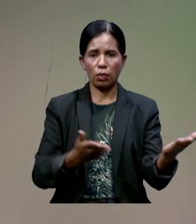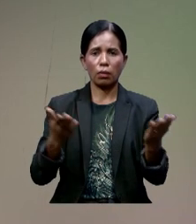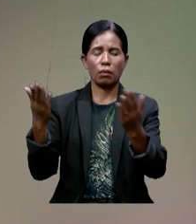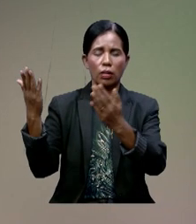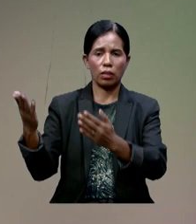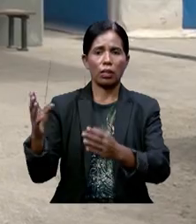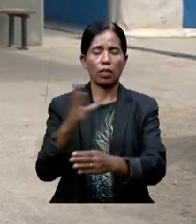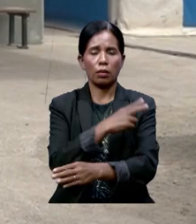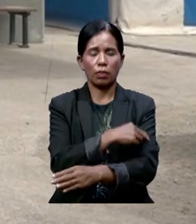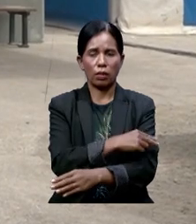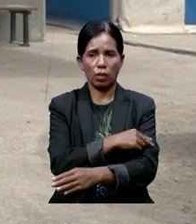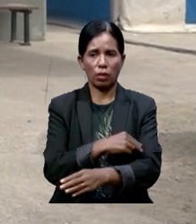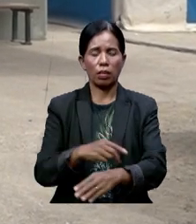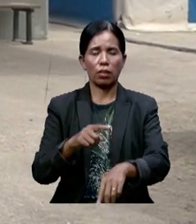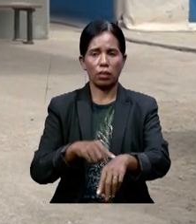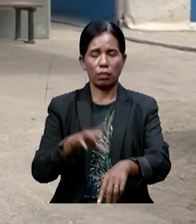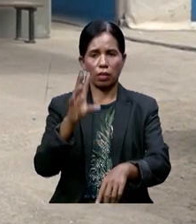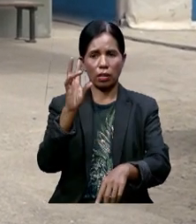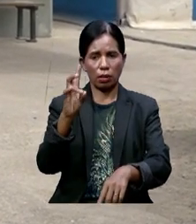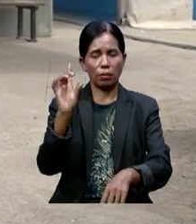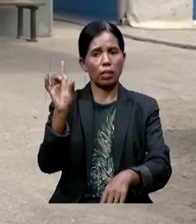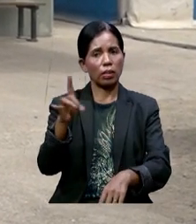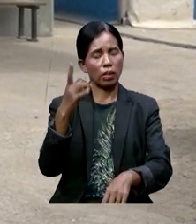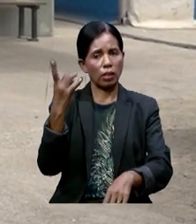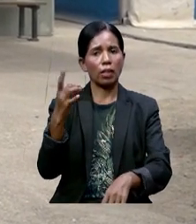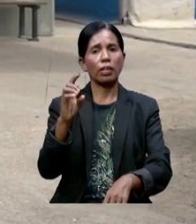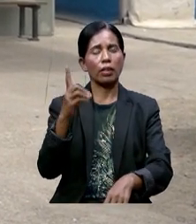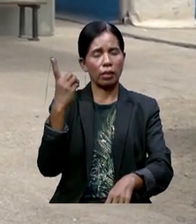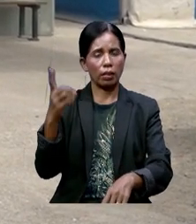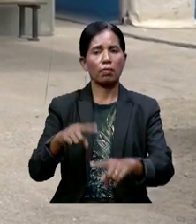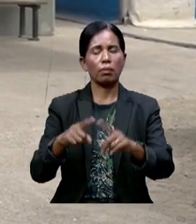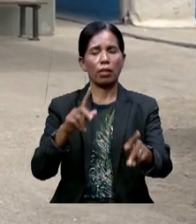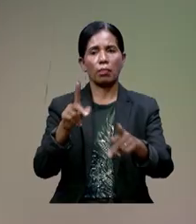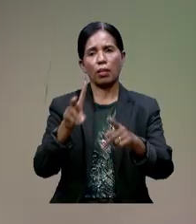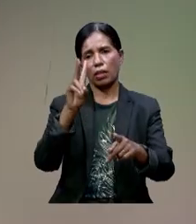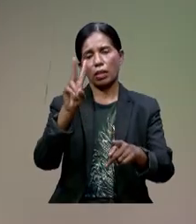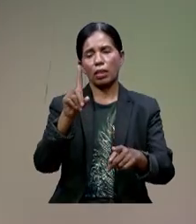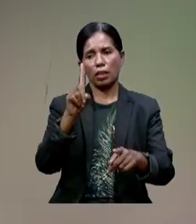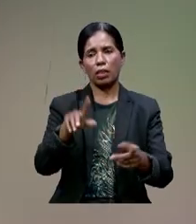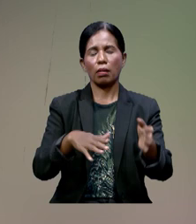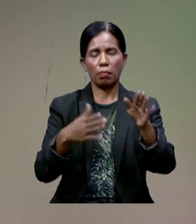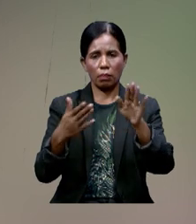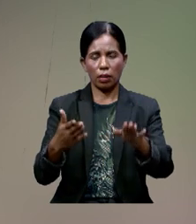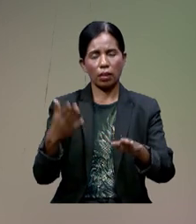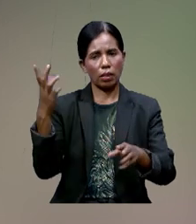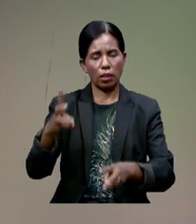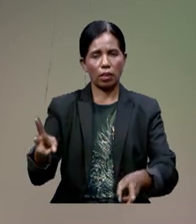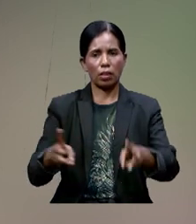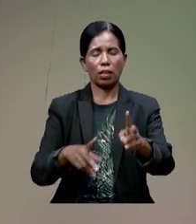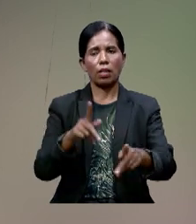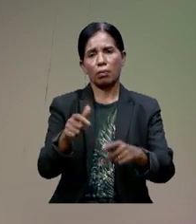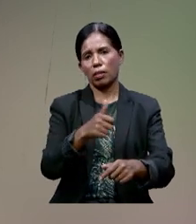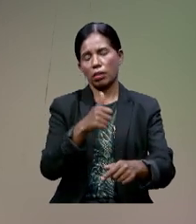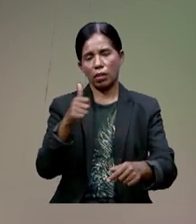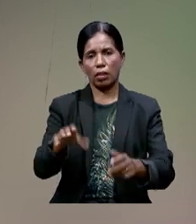sala emergência mais ou menos do qual dader, mai be vítima na ida Isco Tuquedas e Adalan, no vítima ida